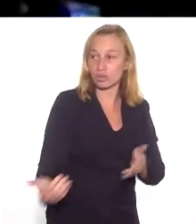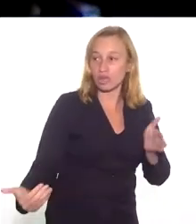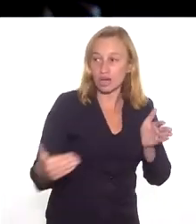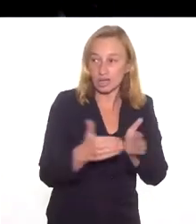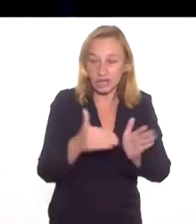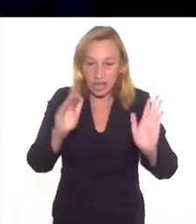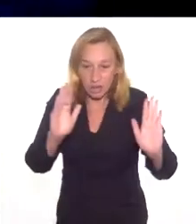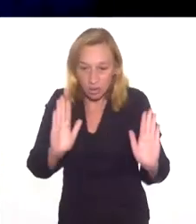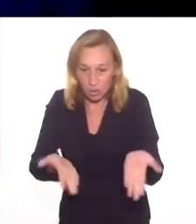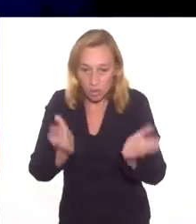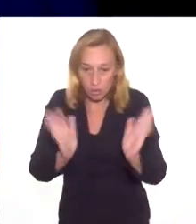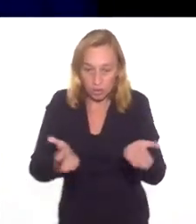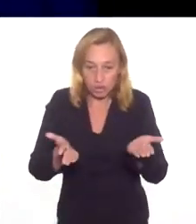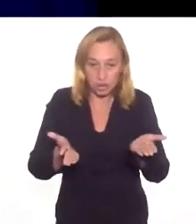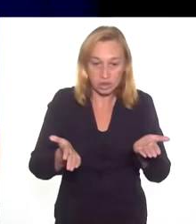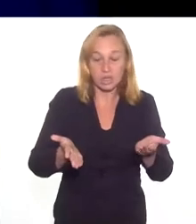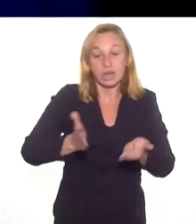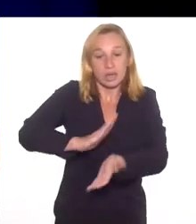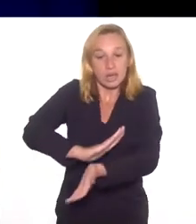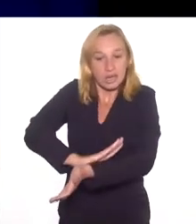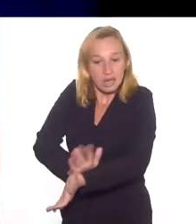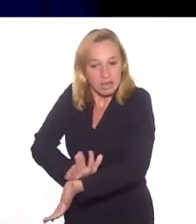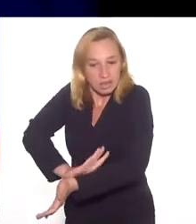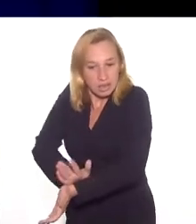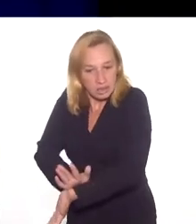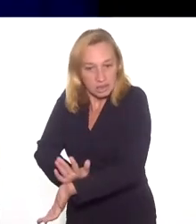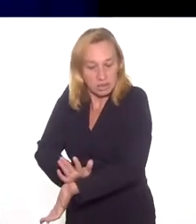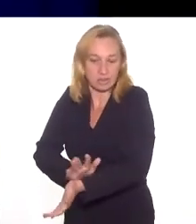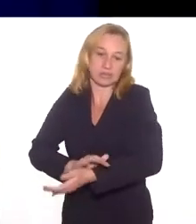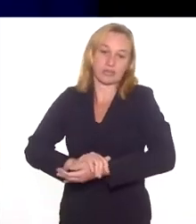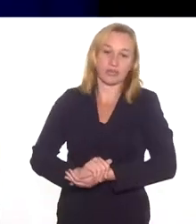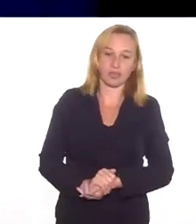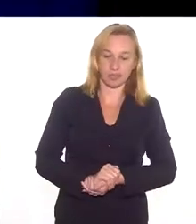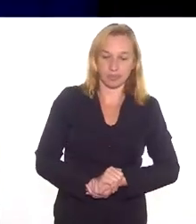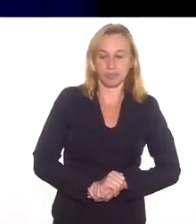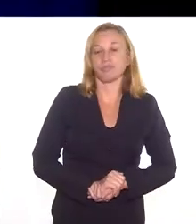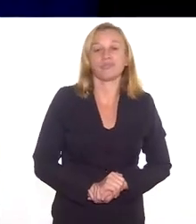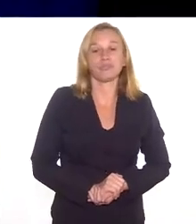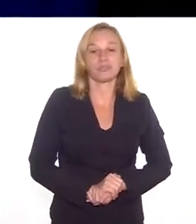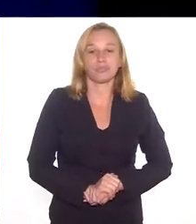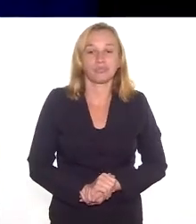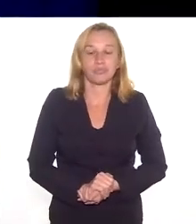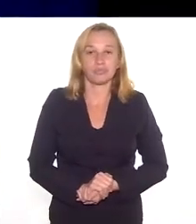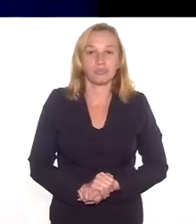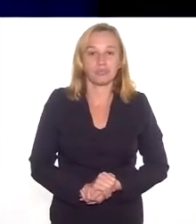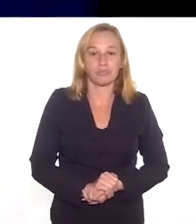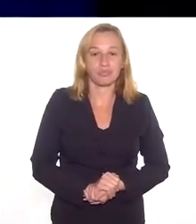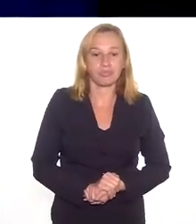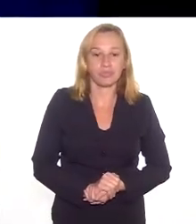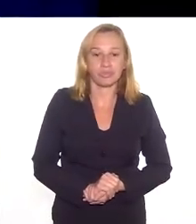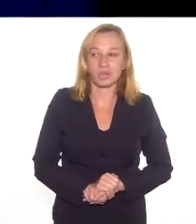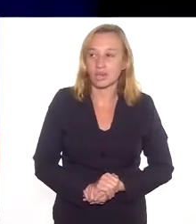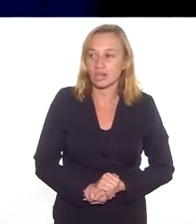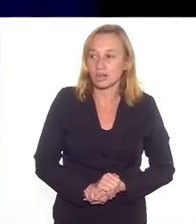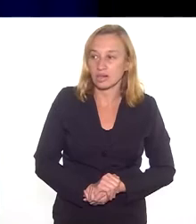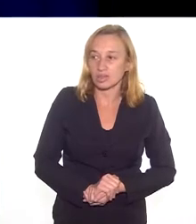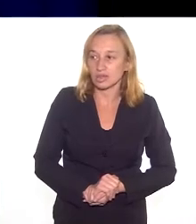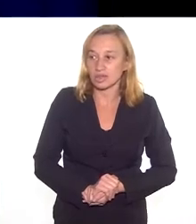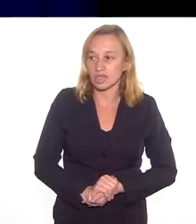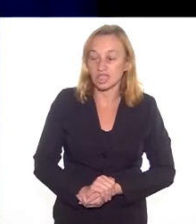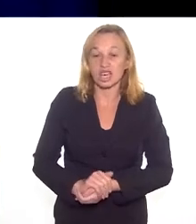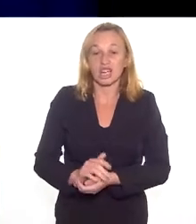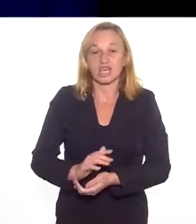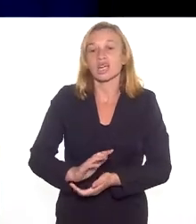Let us rise above our disagreements. The wrangling has gone on for too long. Let us